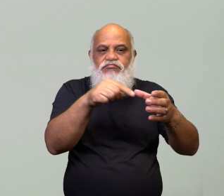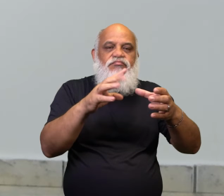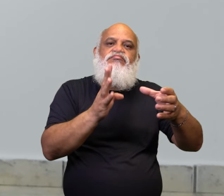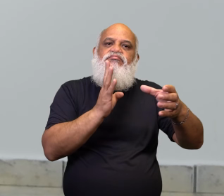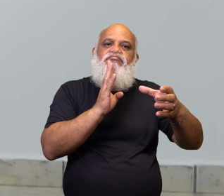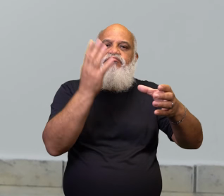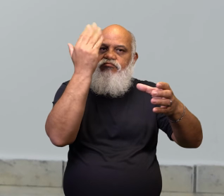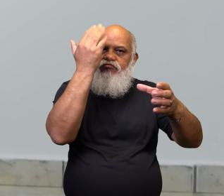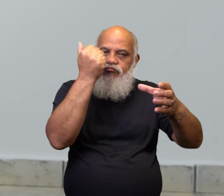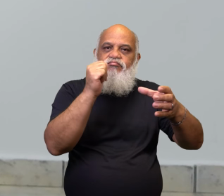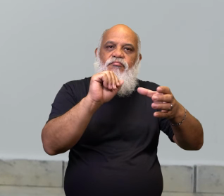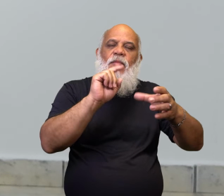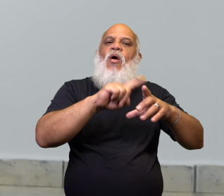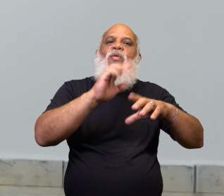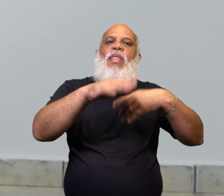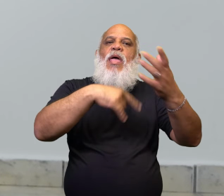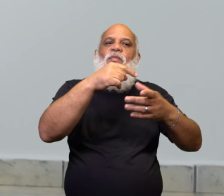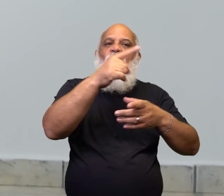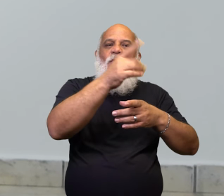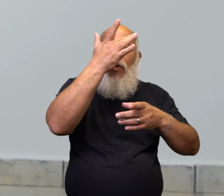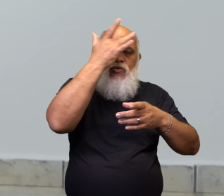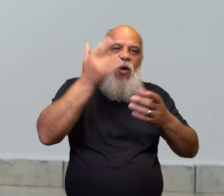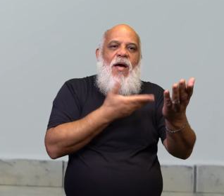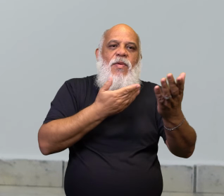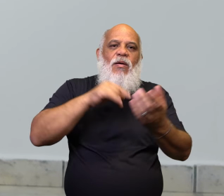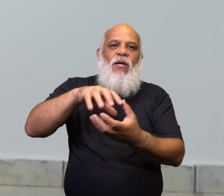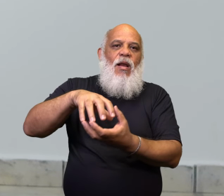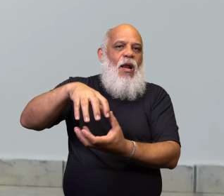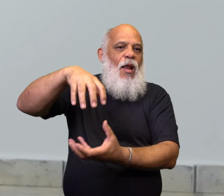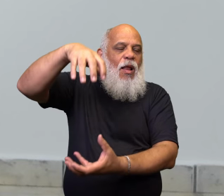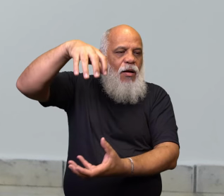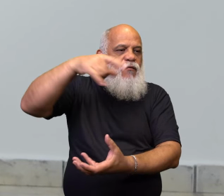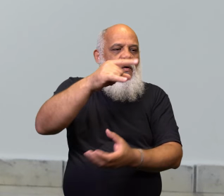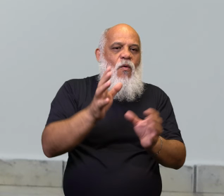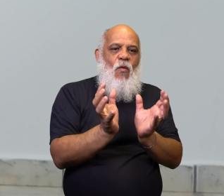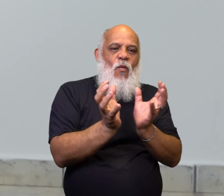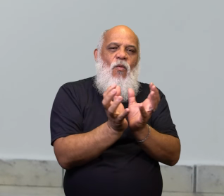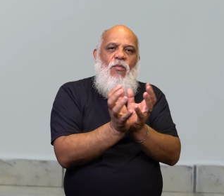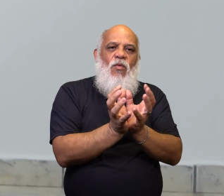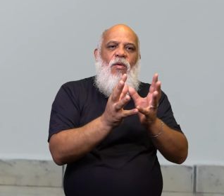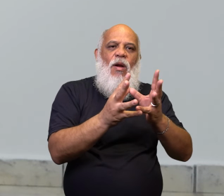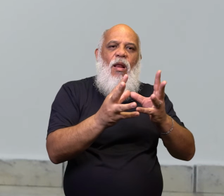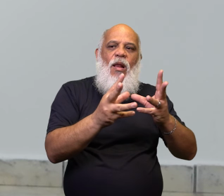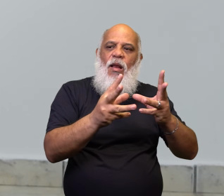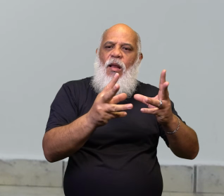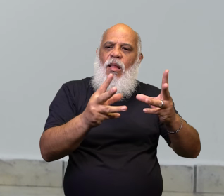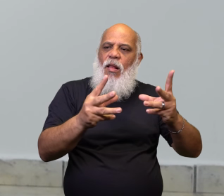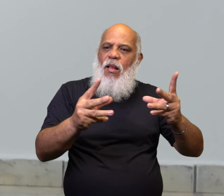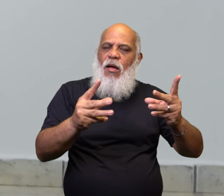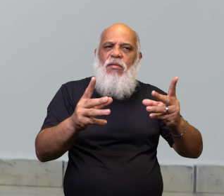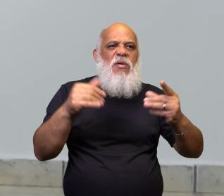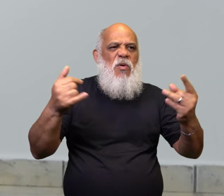idade, começaram a desfazer o nosso grupo. Foi ficando ali só eu. De